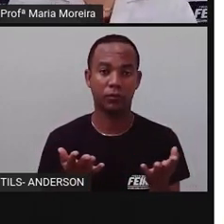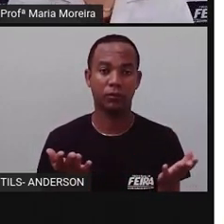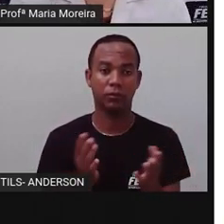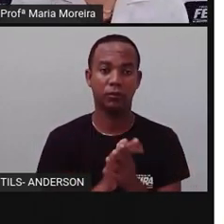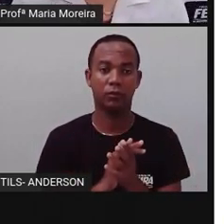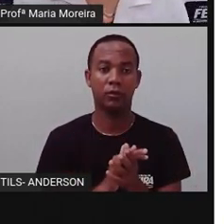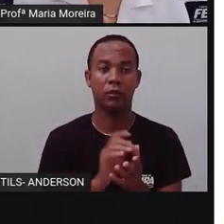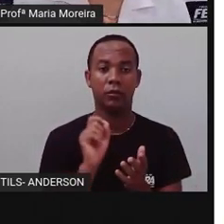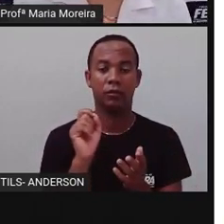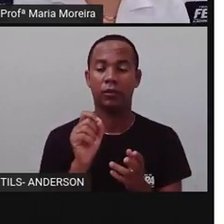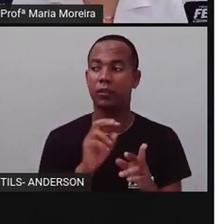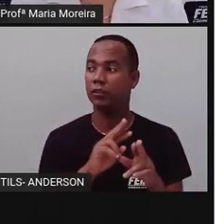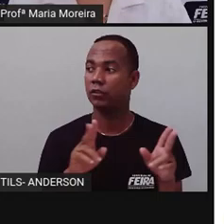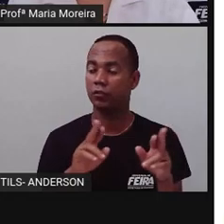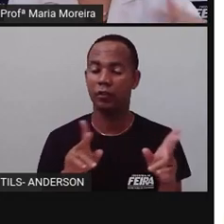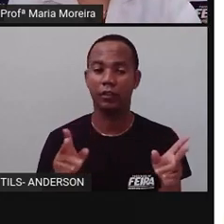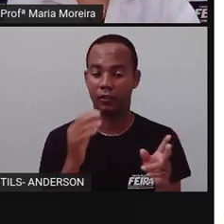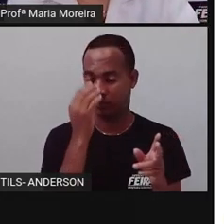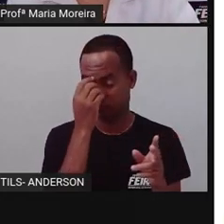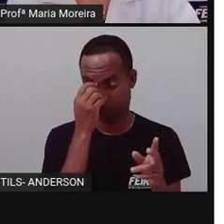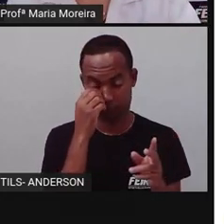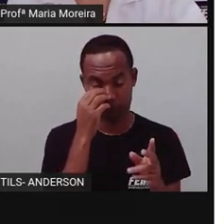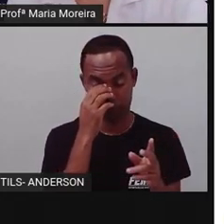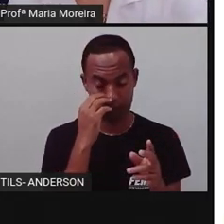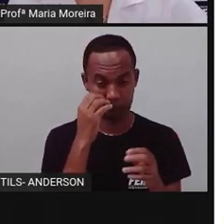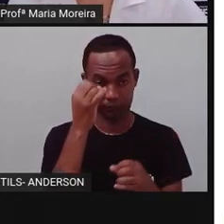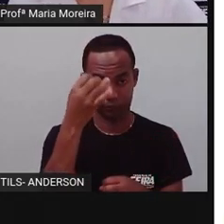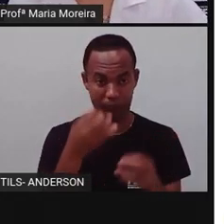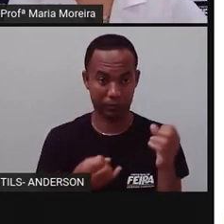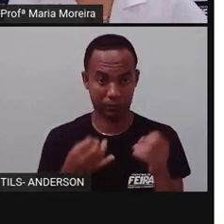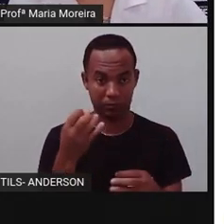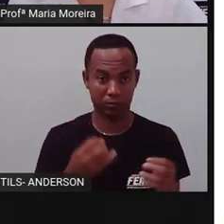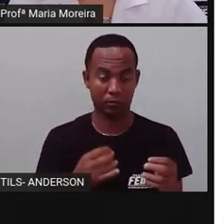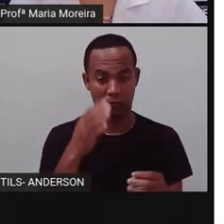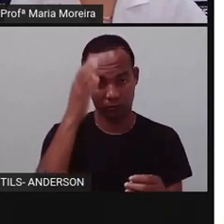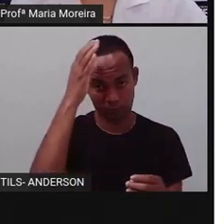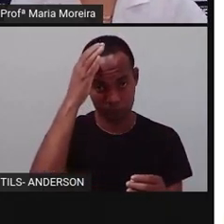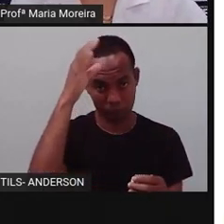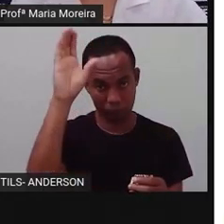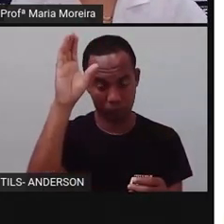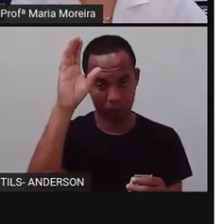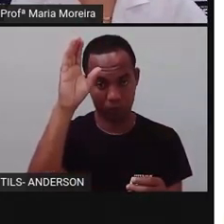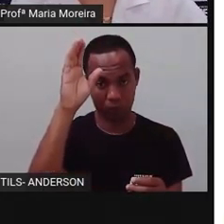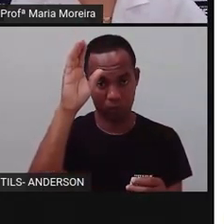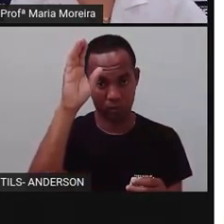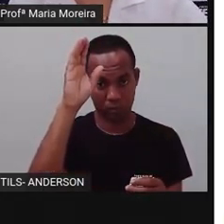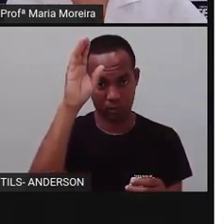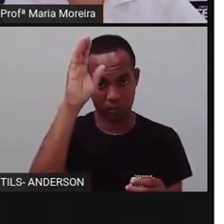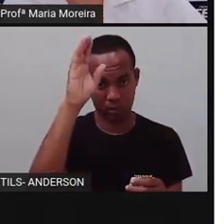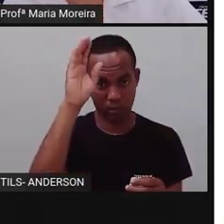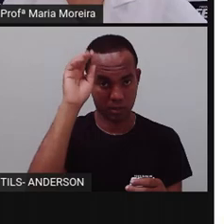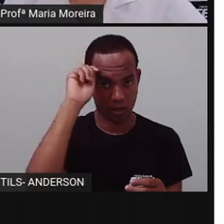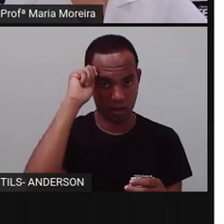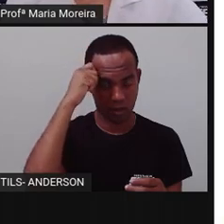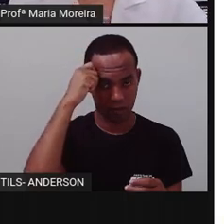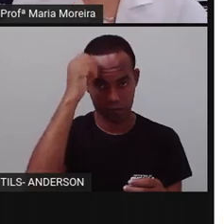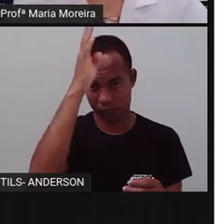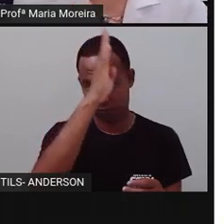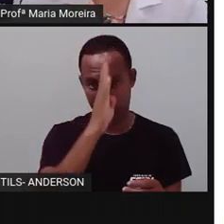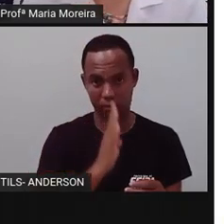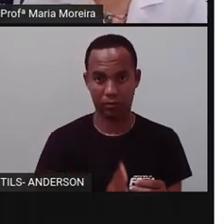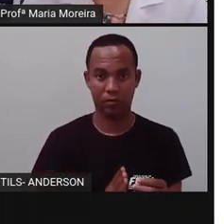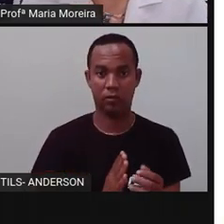coisa um pouco diferente, né? Falando aí sobre cultura afro-brasileira, vamos tratar em linguagem sobre